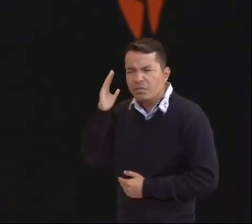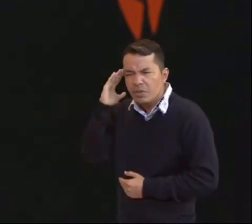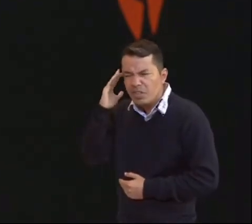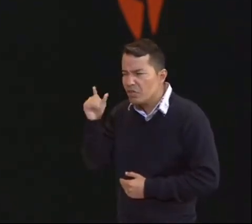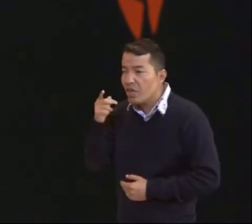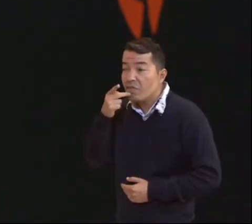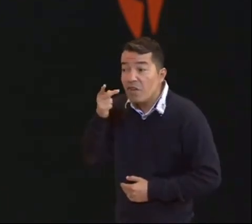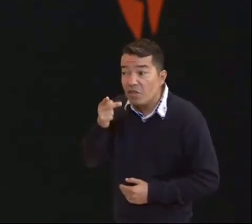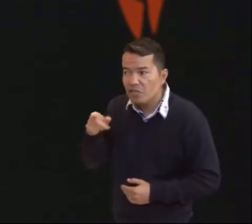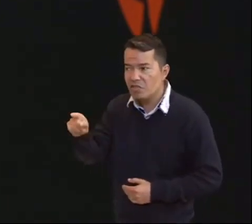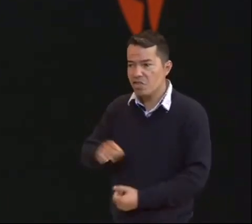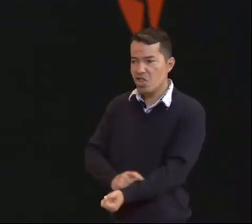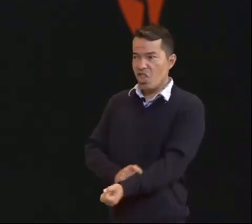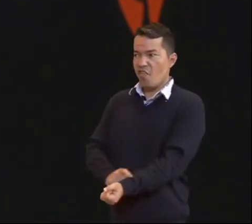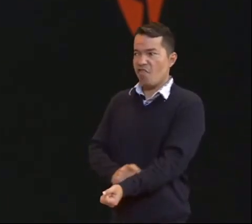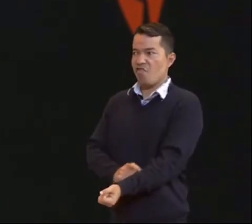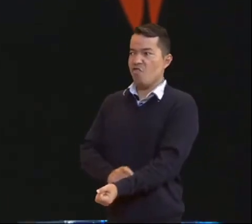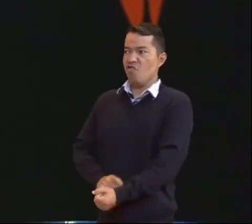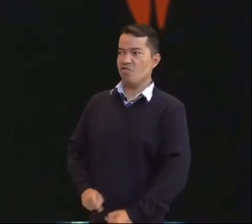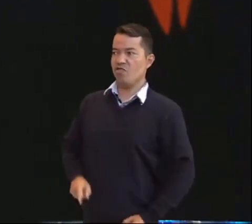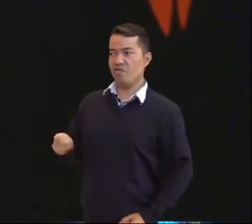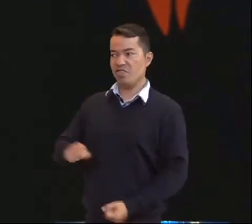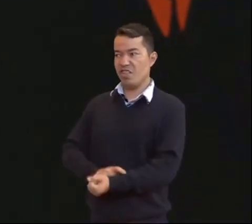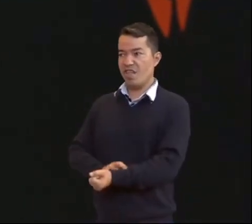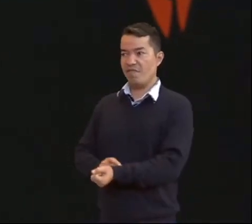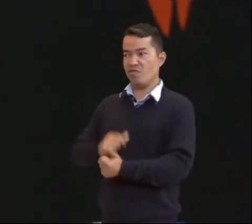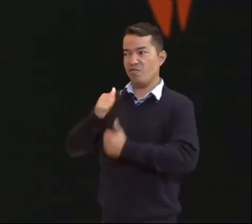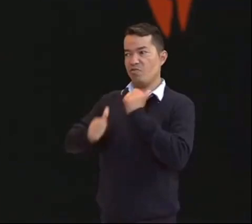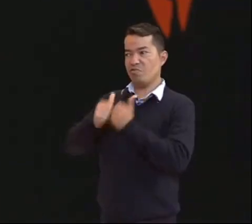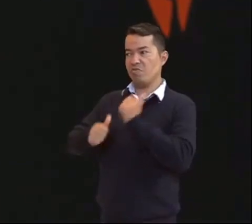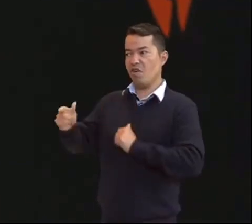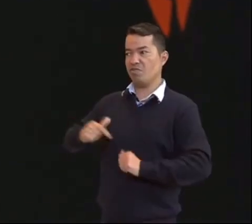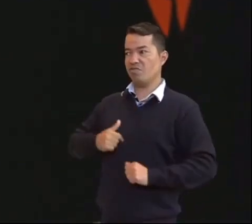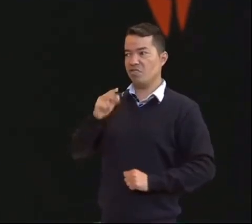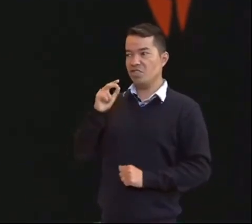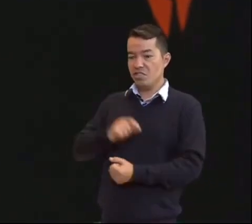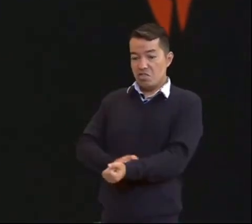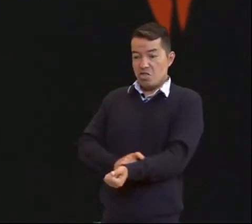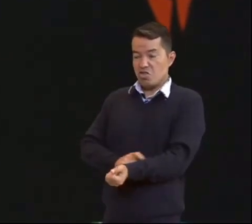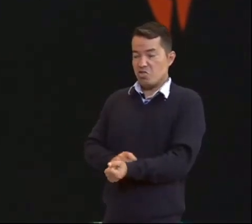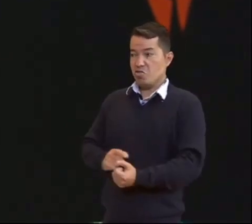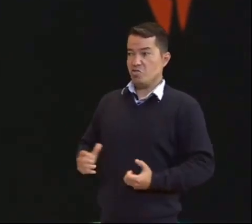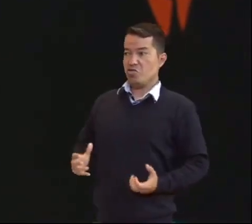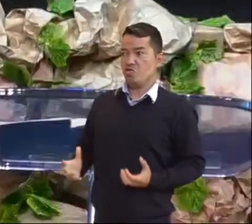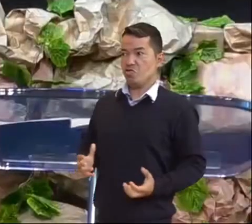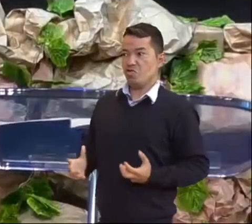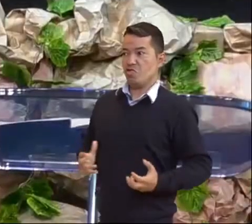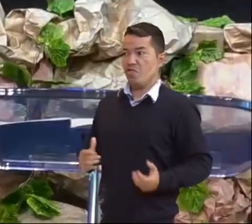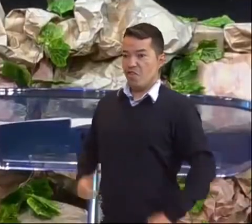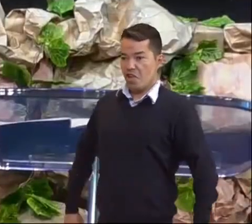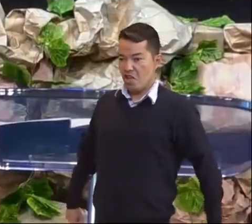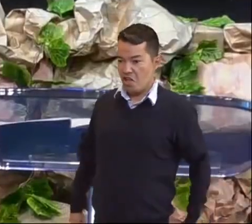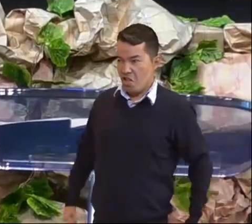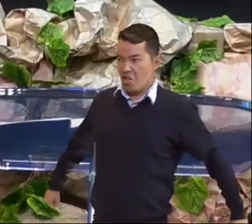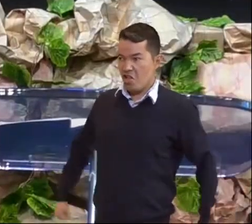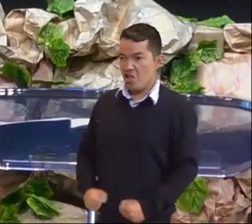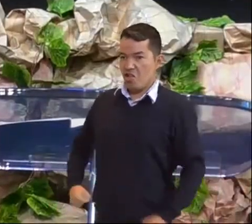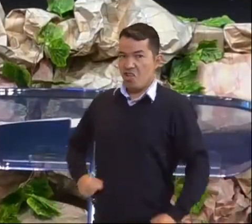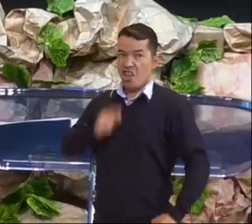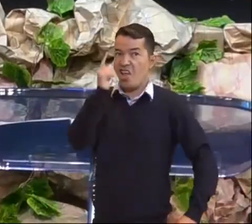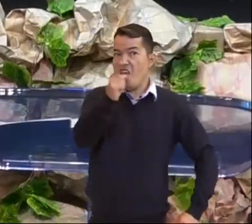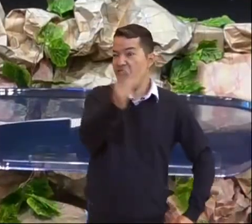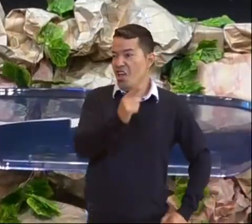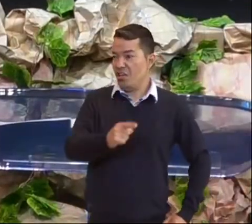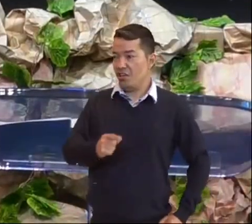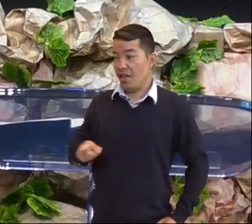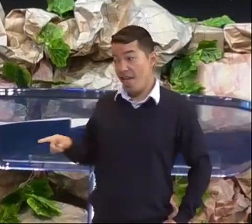Você estava nervoso, jogo do Palmeiras com o Atlético Mineiro, 2 expulsos, jogo nos pênaltis. Estava bravo, falando com o juiz, ela